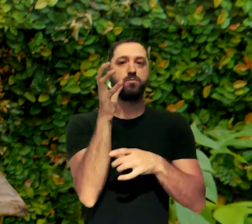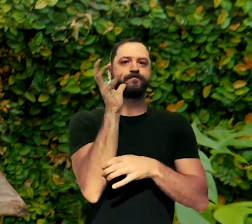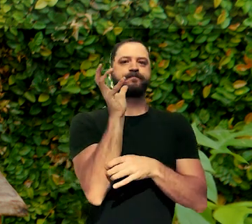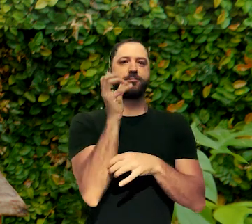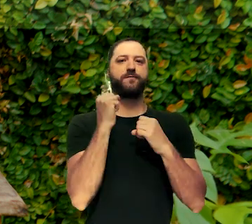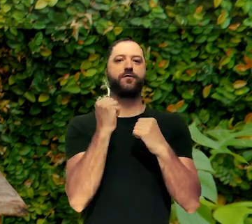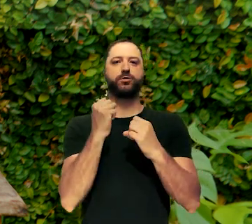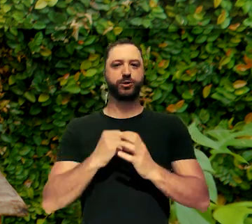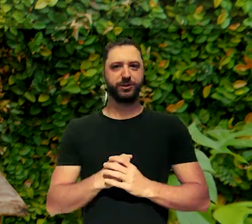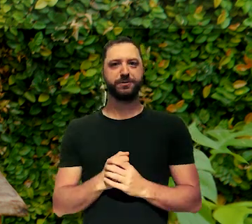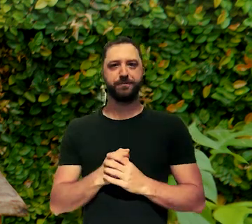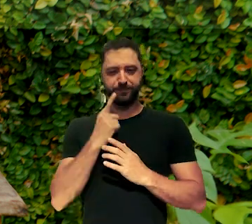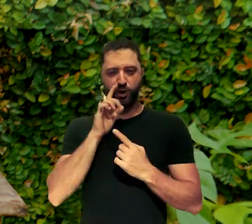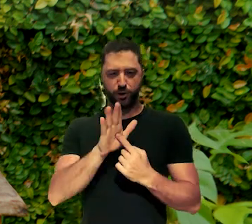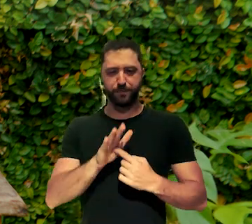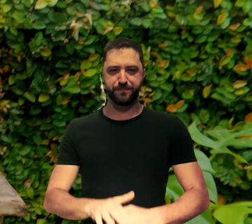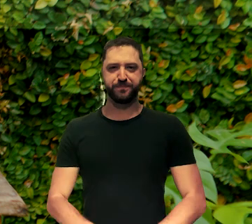fundo.